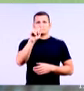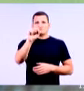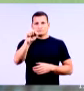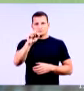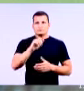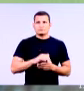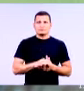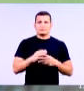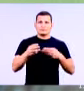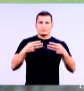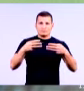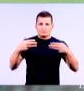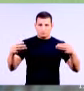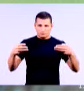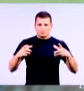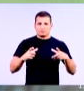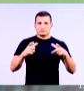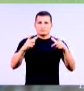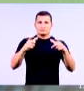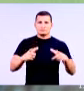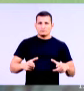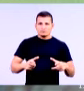redes locais,